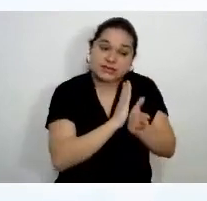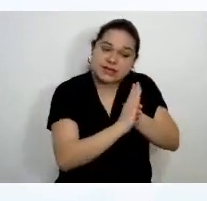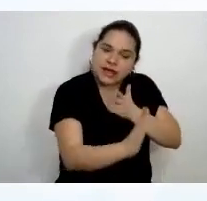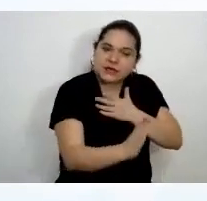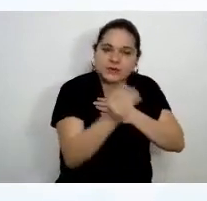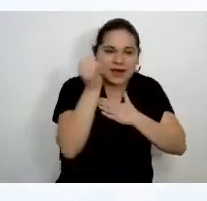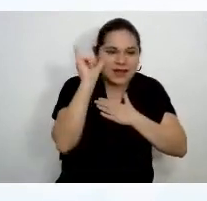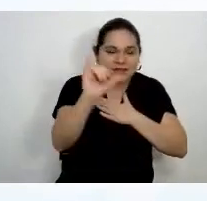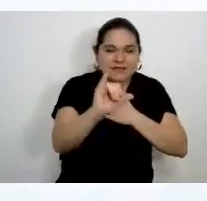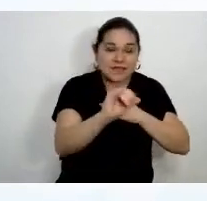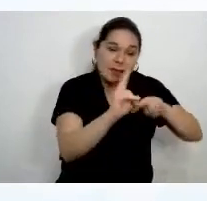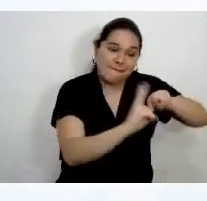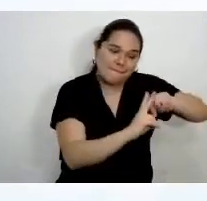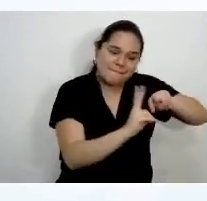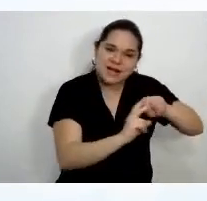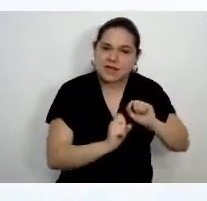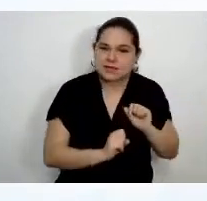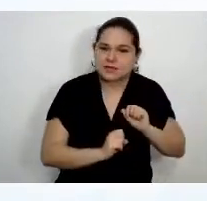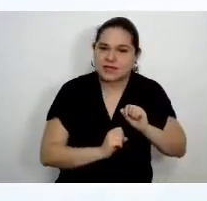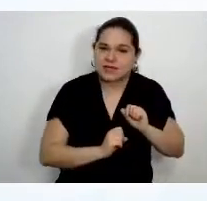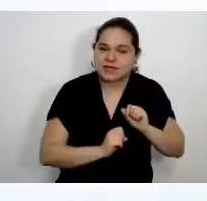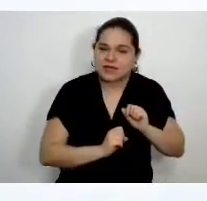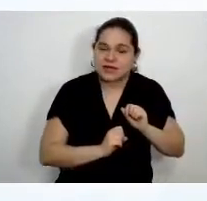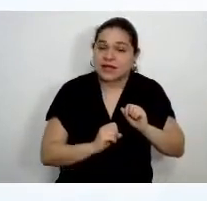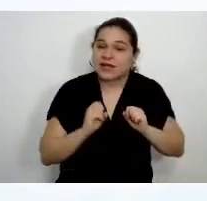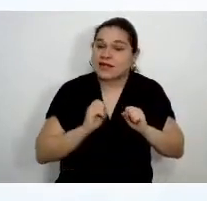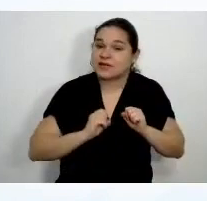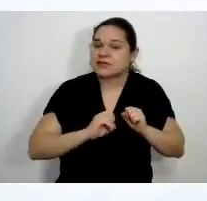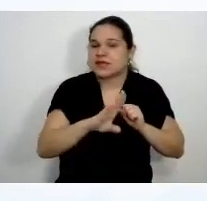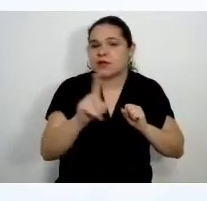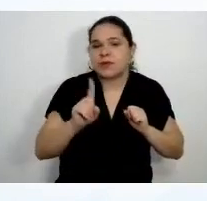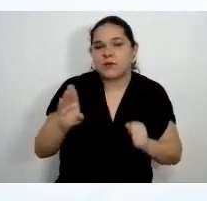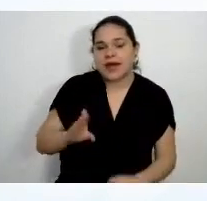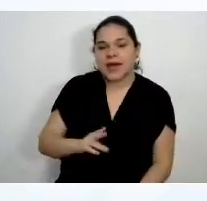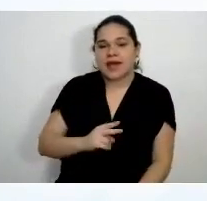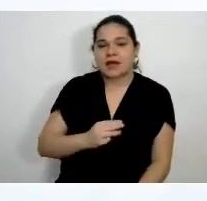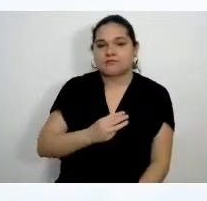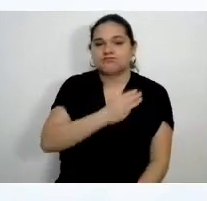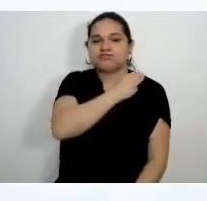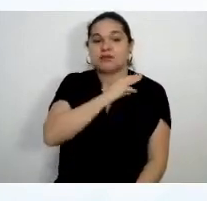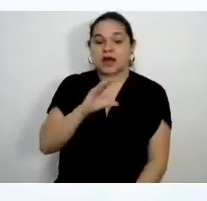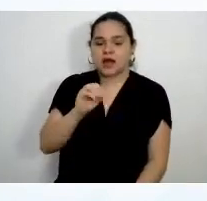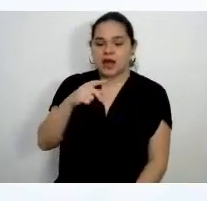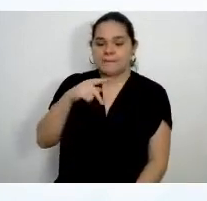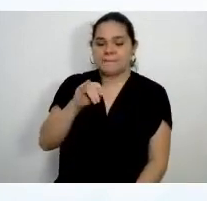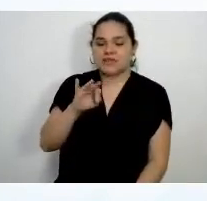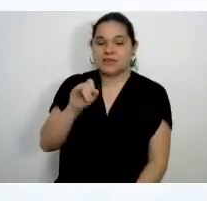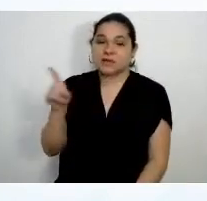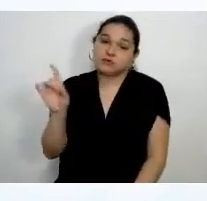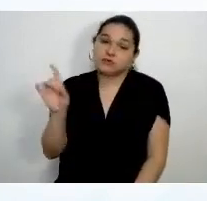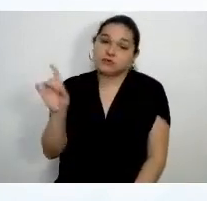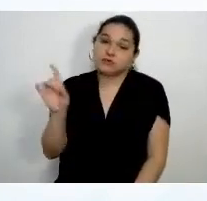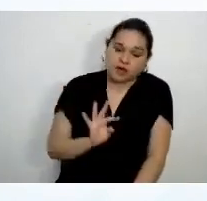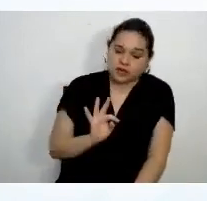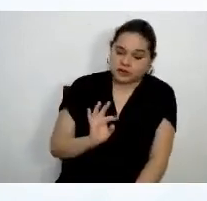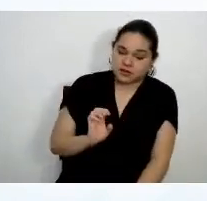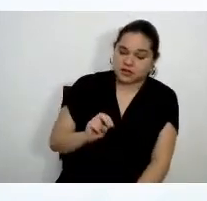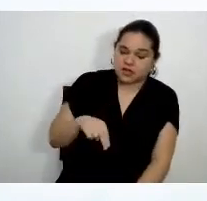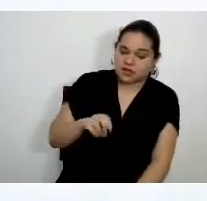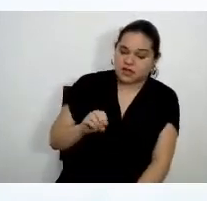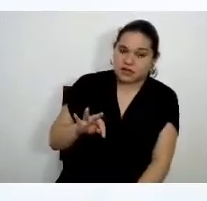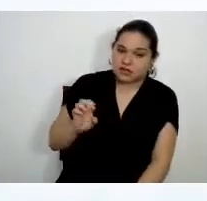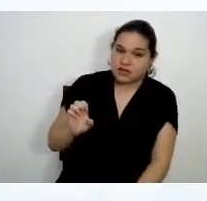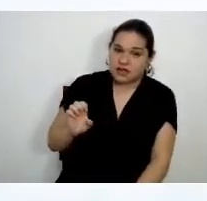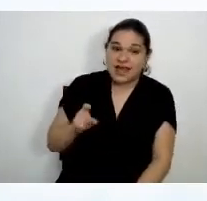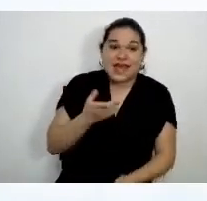sair do exército. Ele não saiu com a patente de capitão, ele saiu como tenente, né? Ele era capitão, mas ele perdeu isso